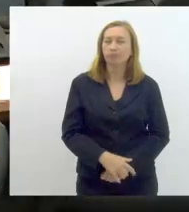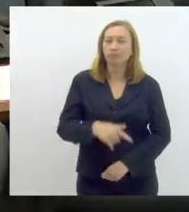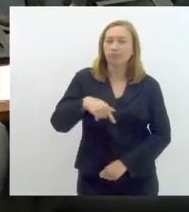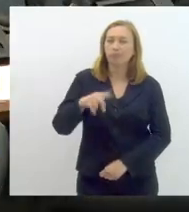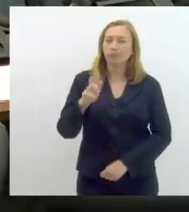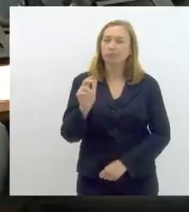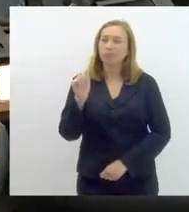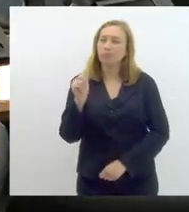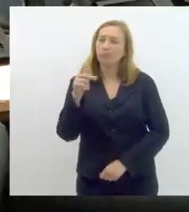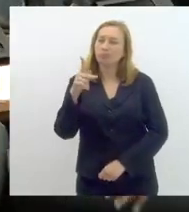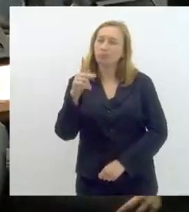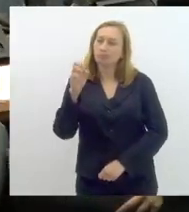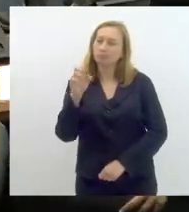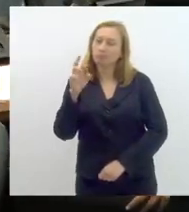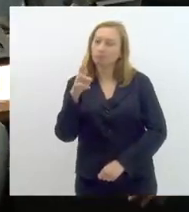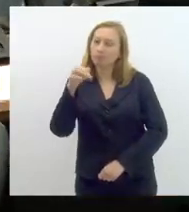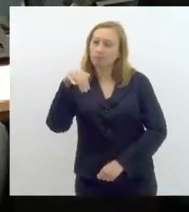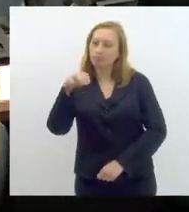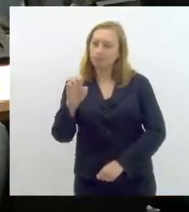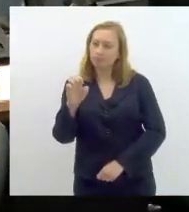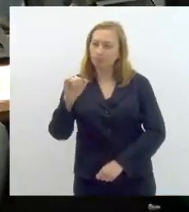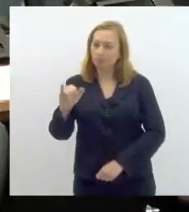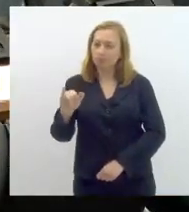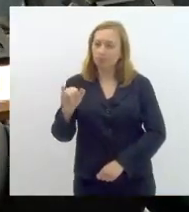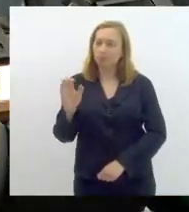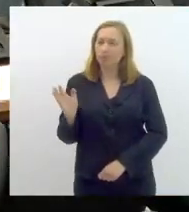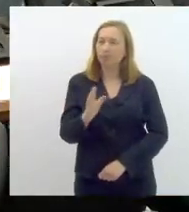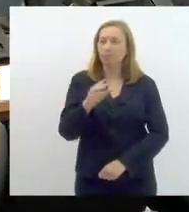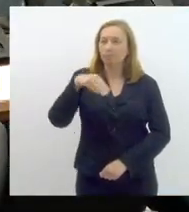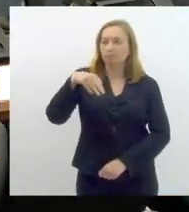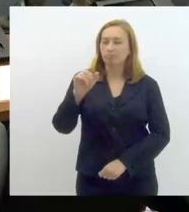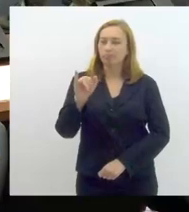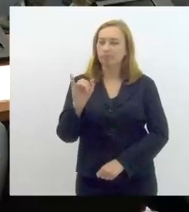Guapimirim, Maria Clara Brito Samplício.